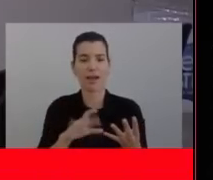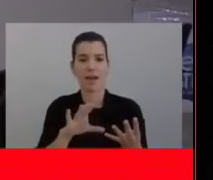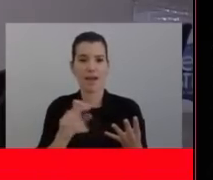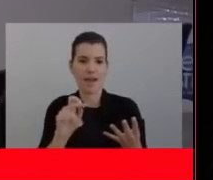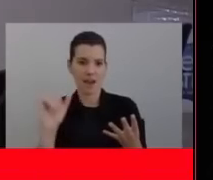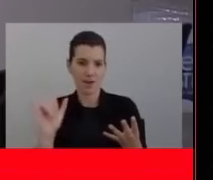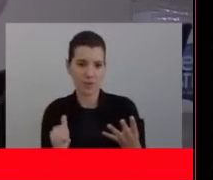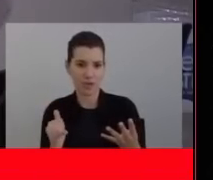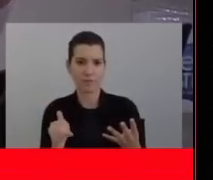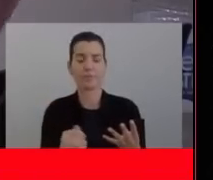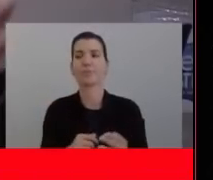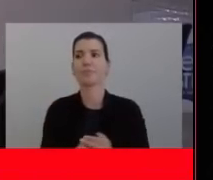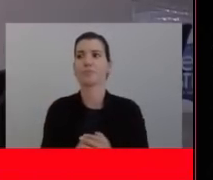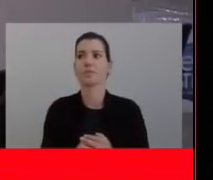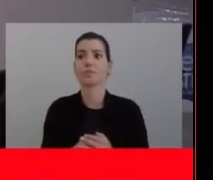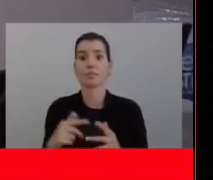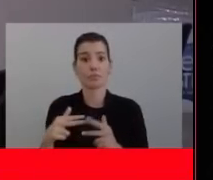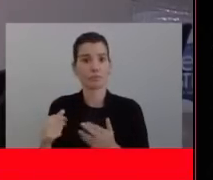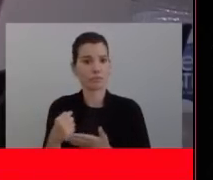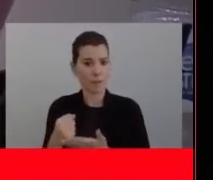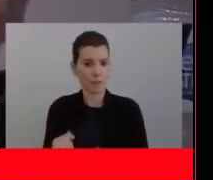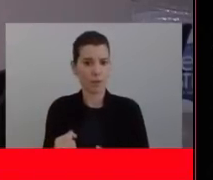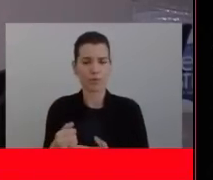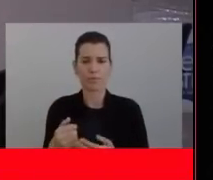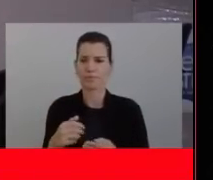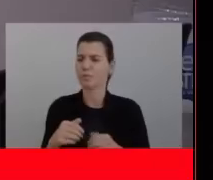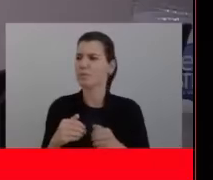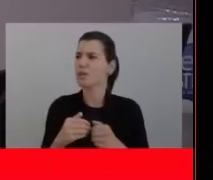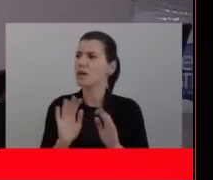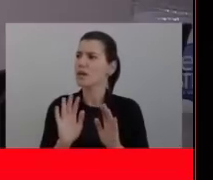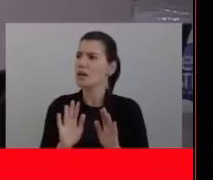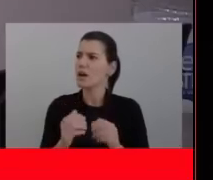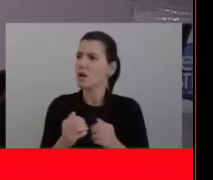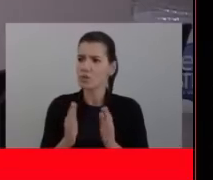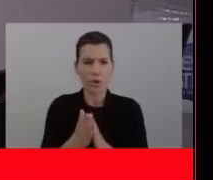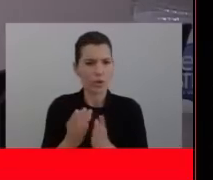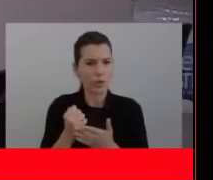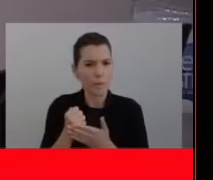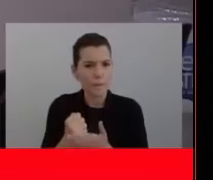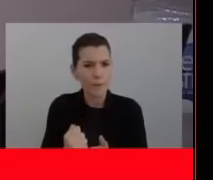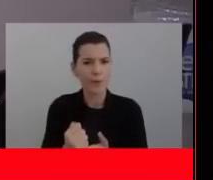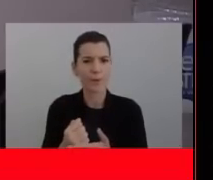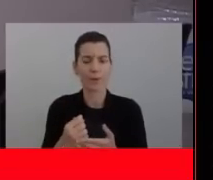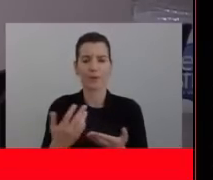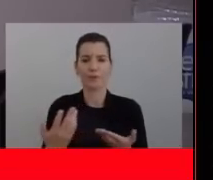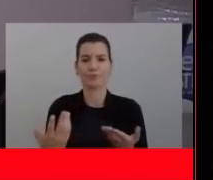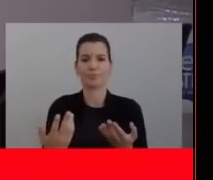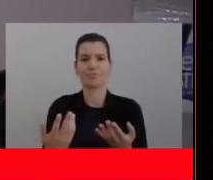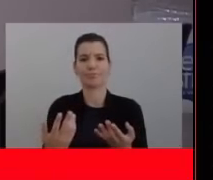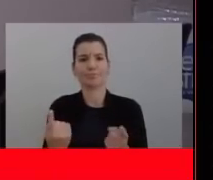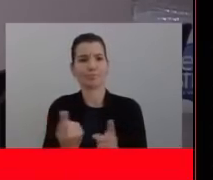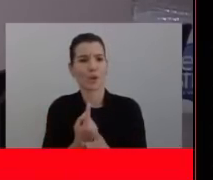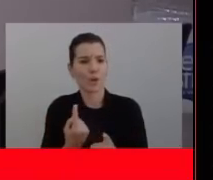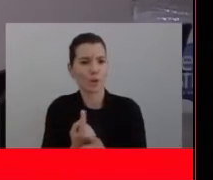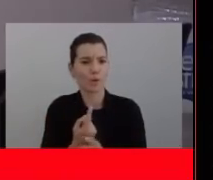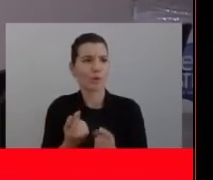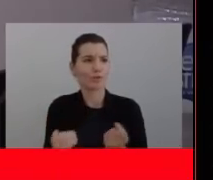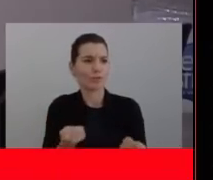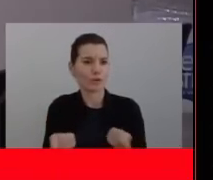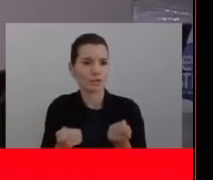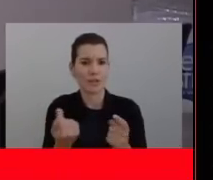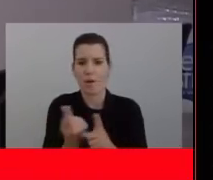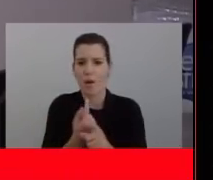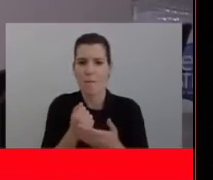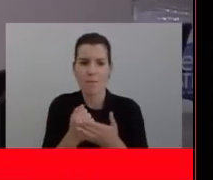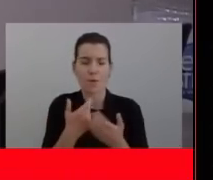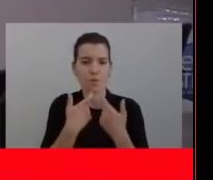além de todo o apoio Logístico descrito nestas propostas um apoio uma